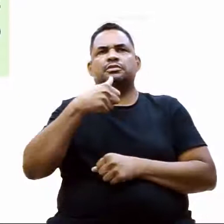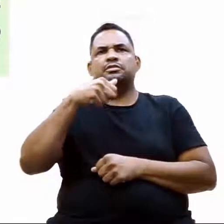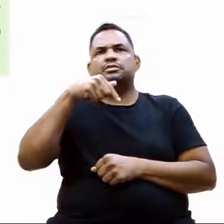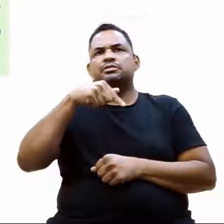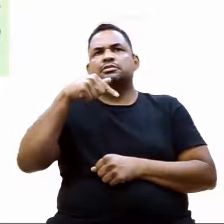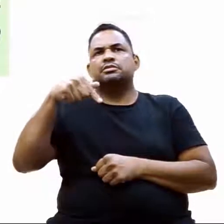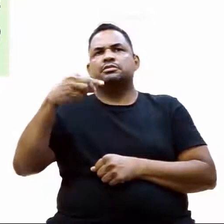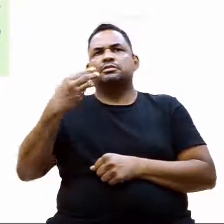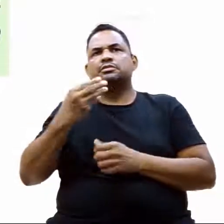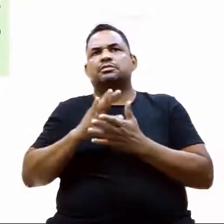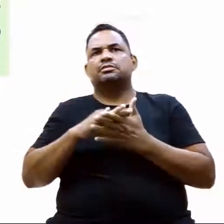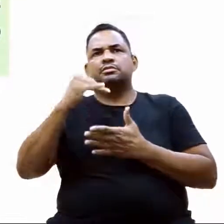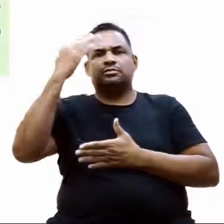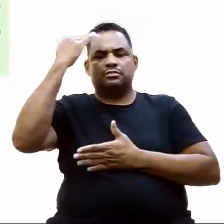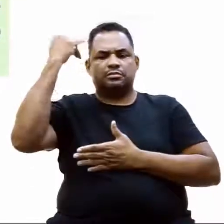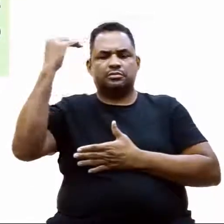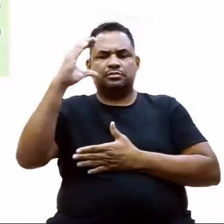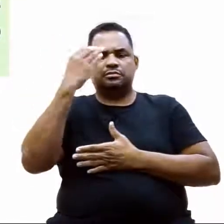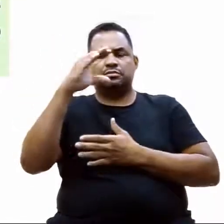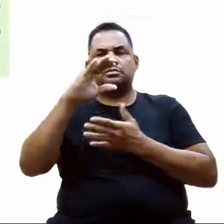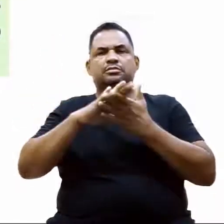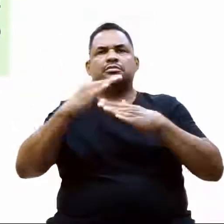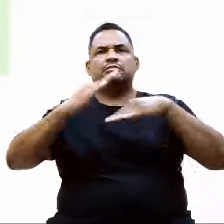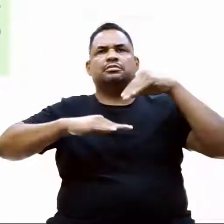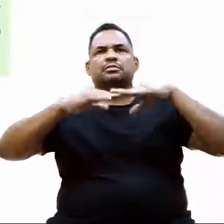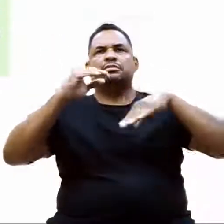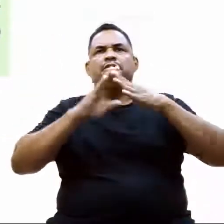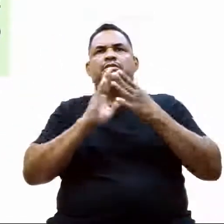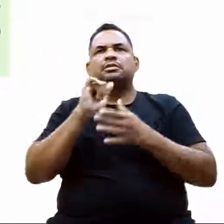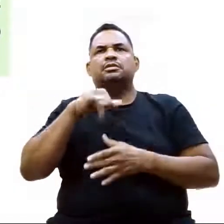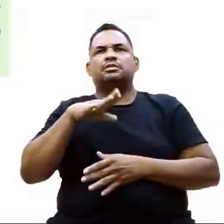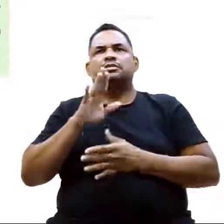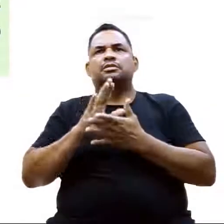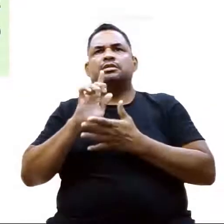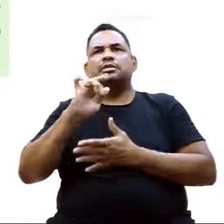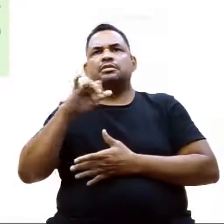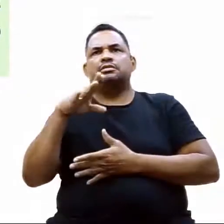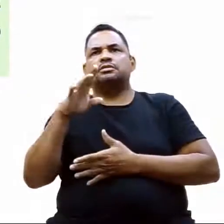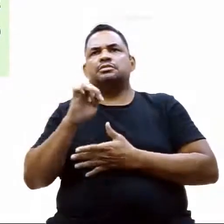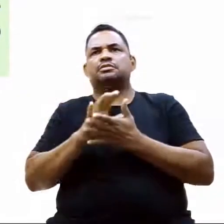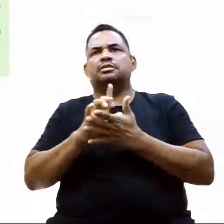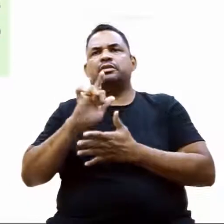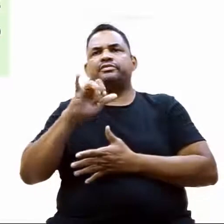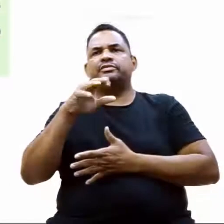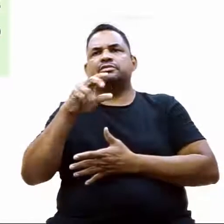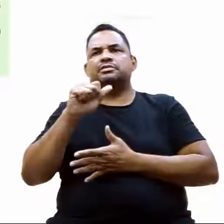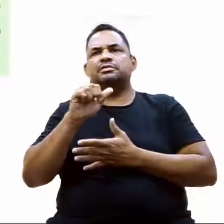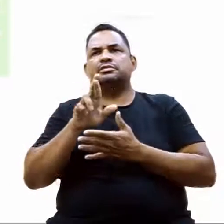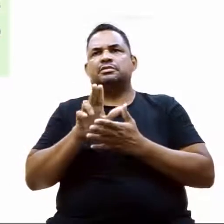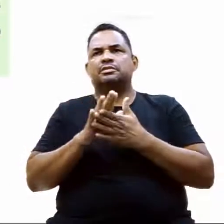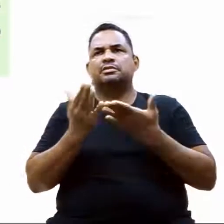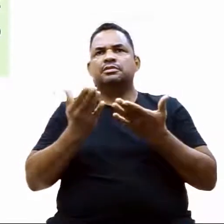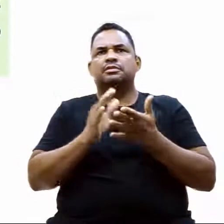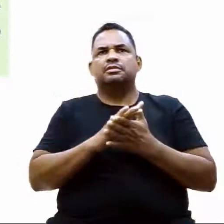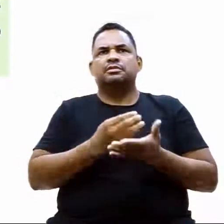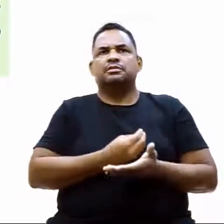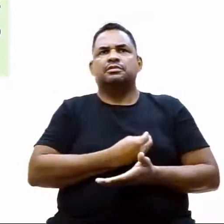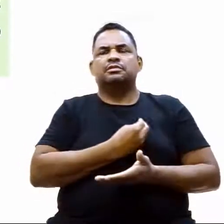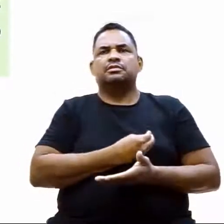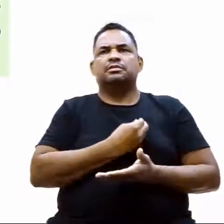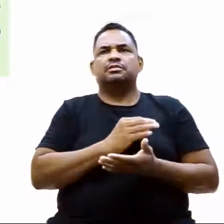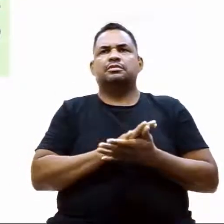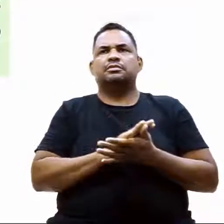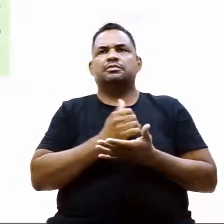1773, o famoso cientista Antoine Laurent Lavoisier, que viveu de